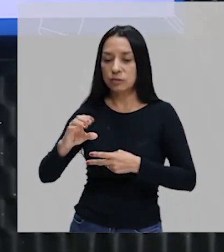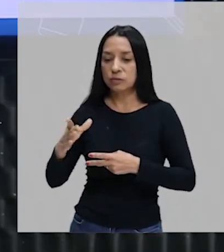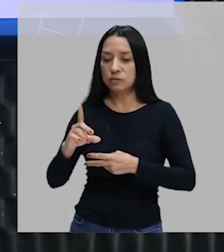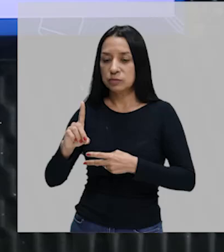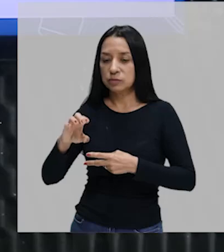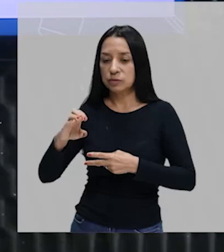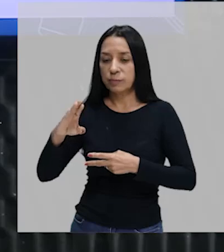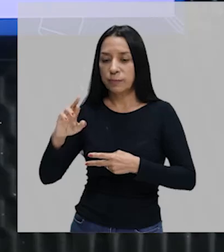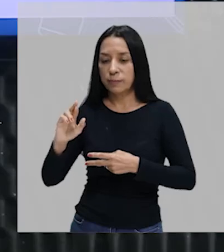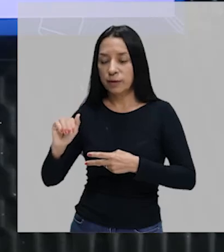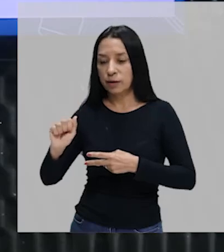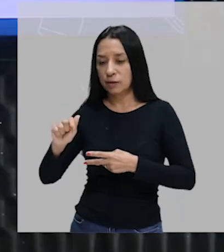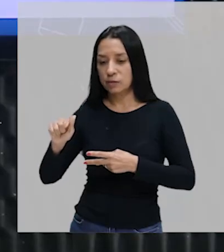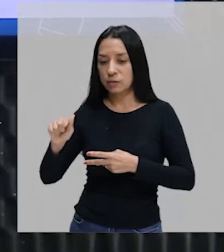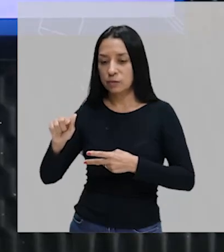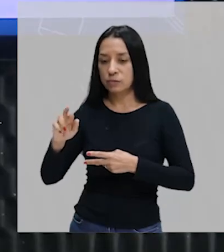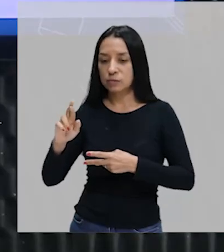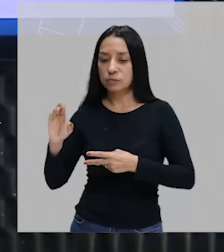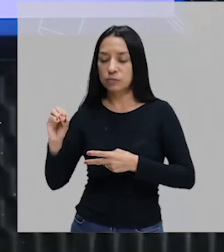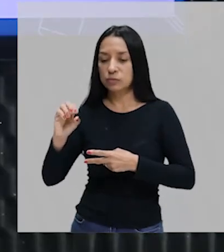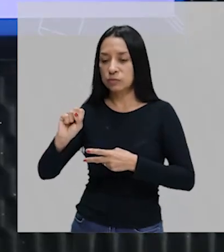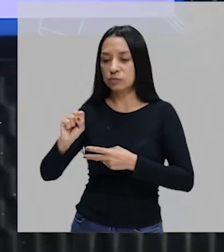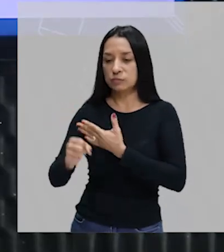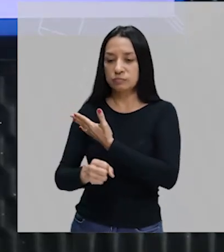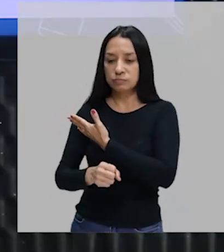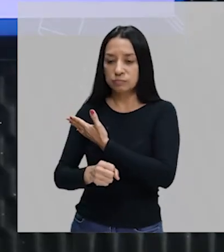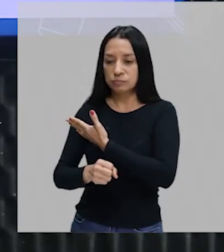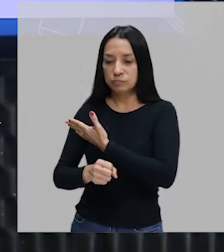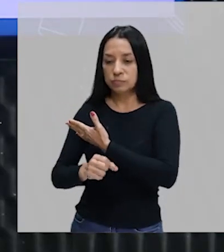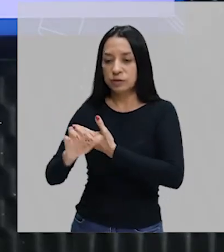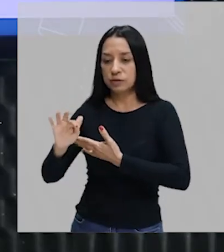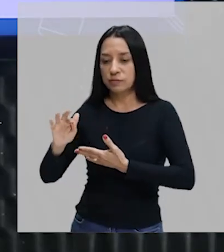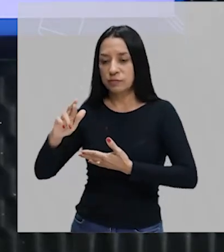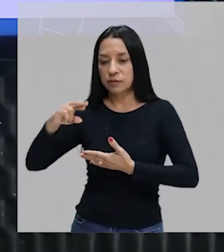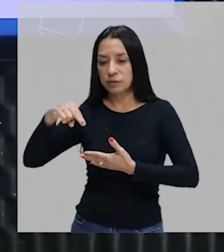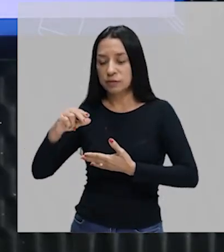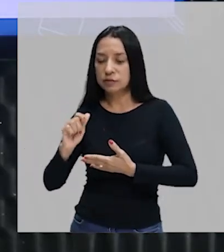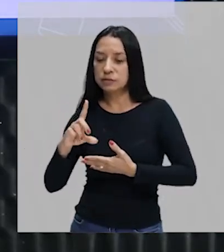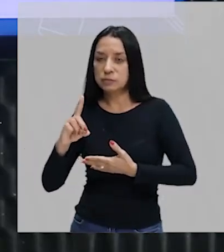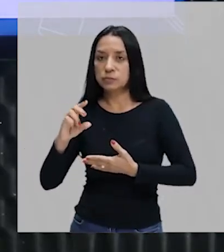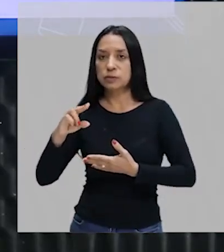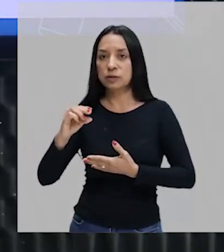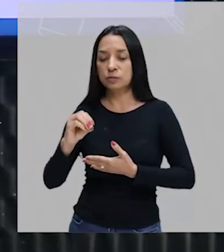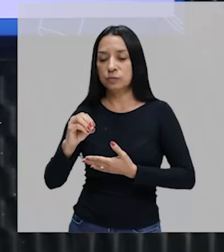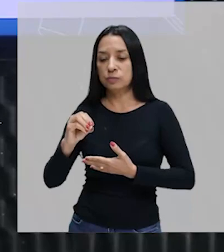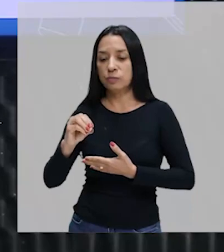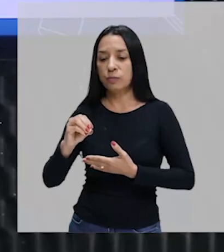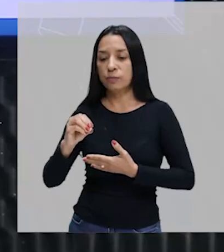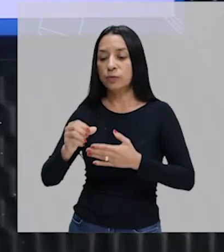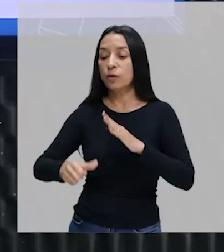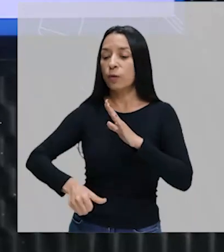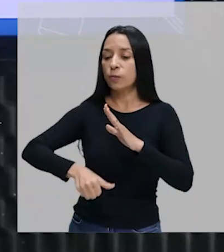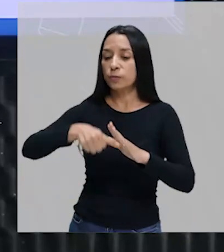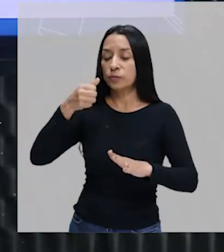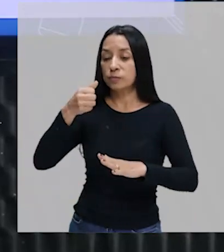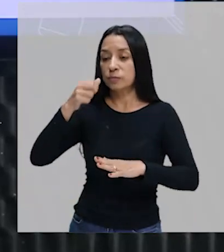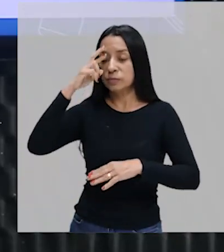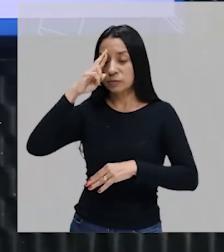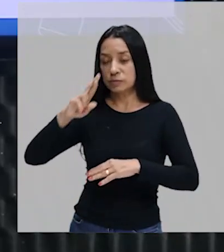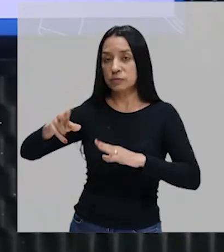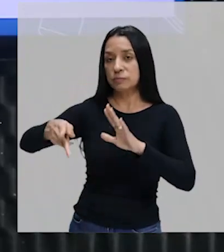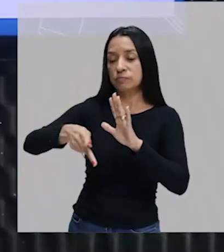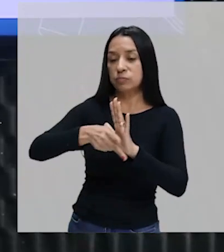Barros, Fernando Álvares de Andrade e Ares da Cunha. Esses foram alguns dos primeiros donatários